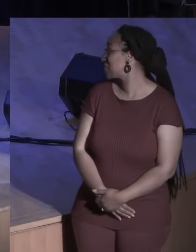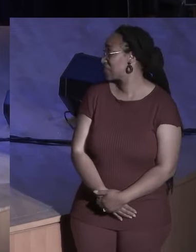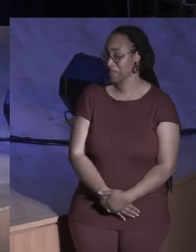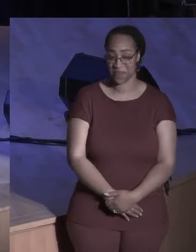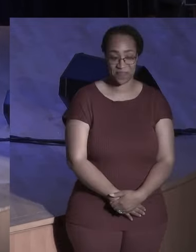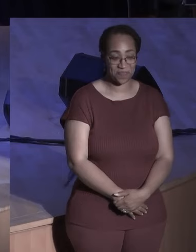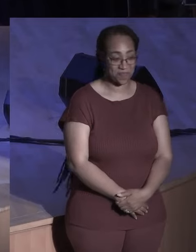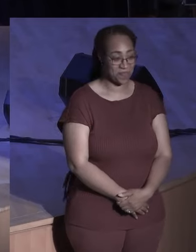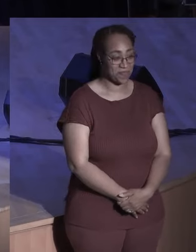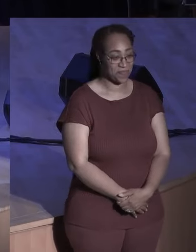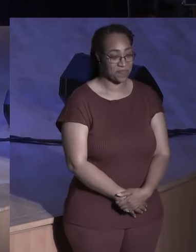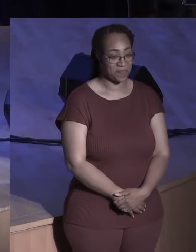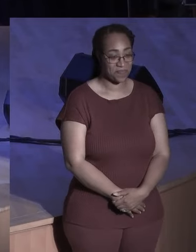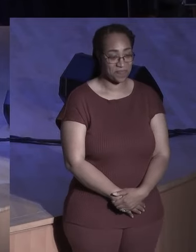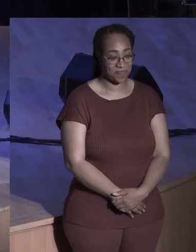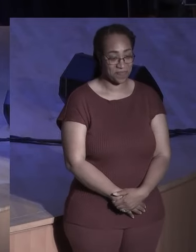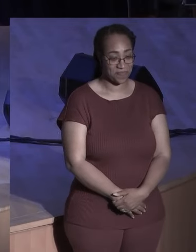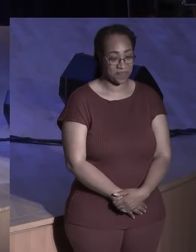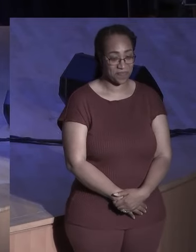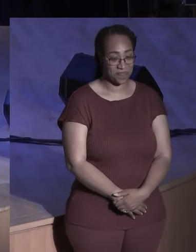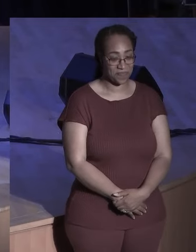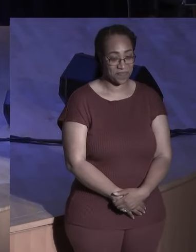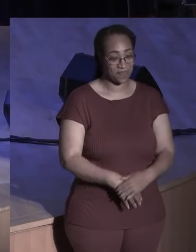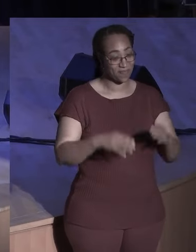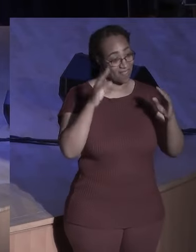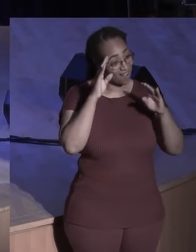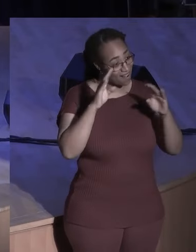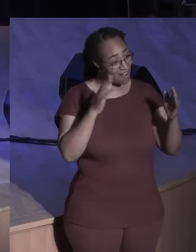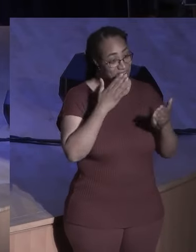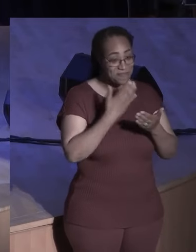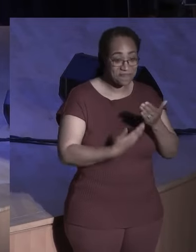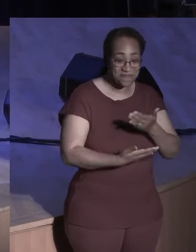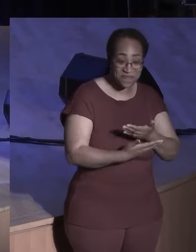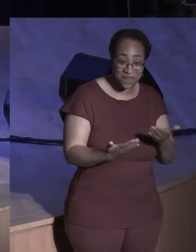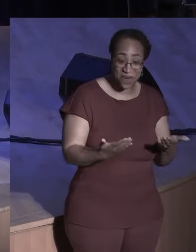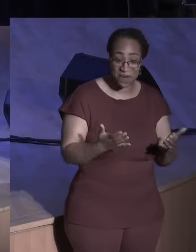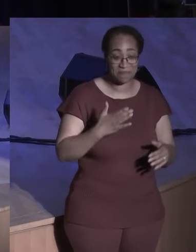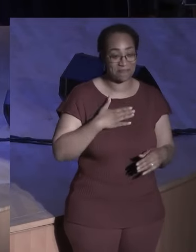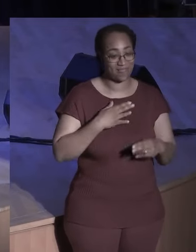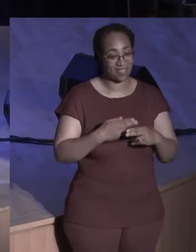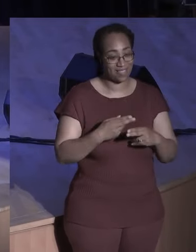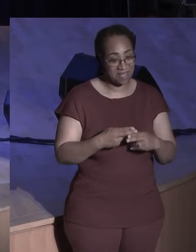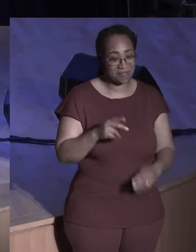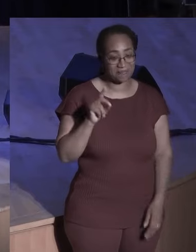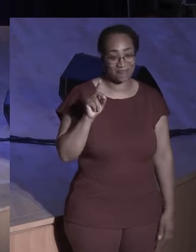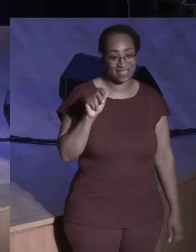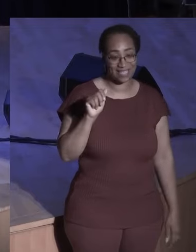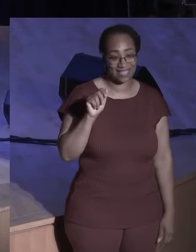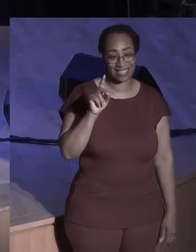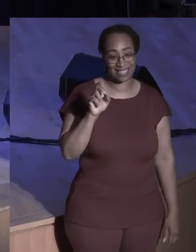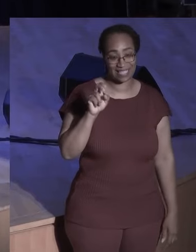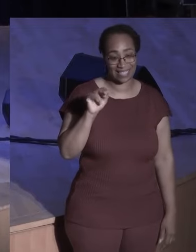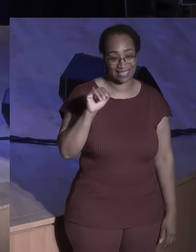Good morning. My name is Dennis Zotigh, and I'm a cultural specialist for the museum and also